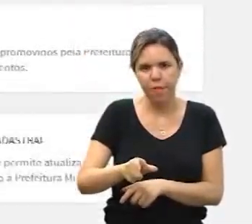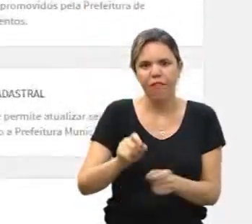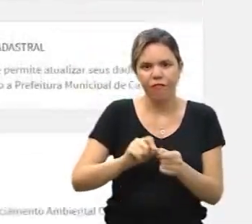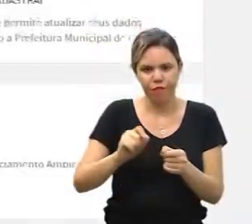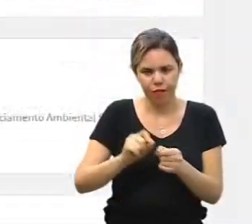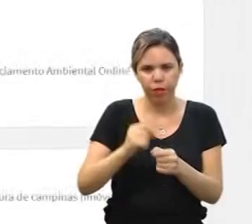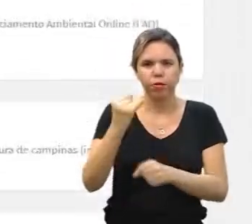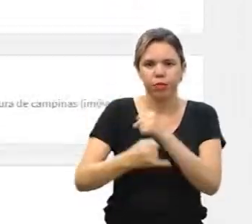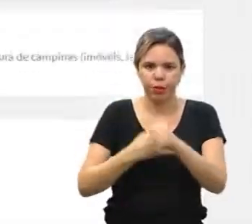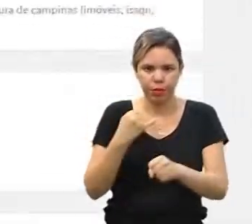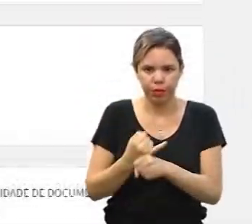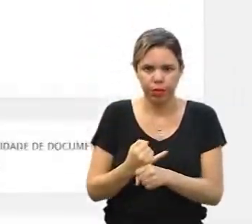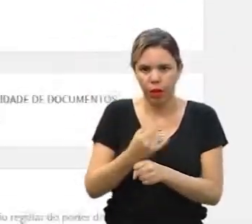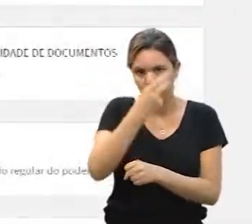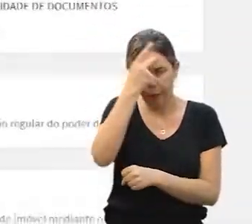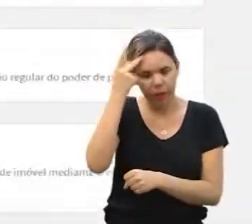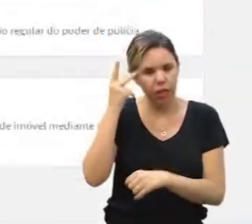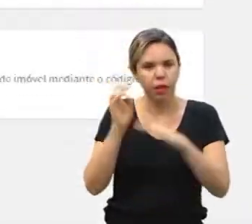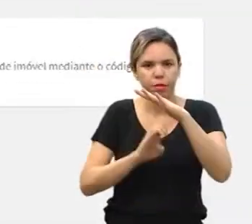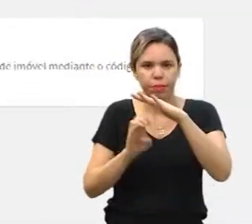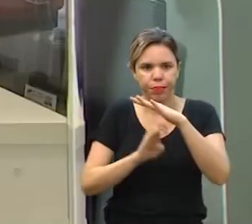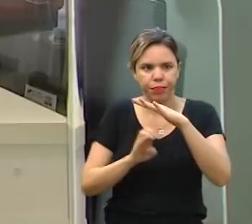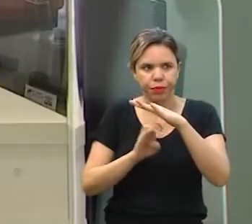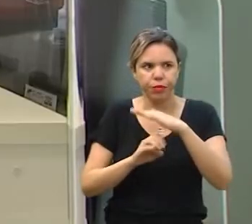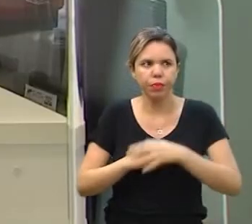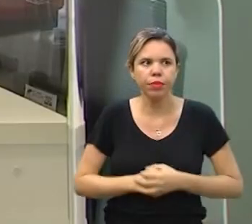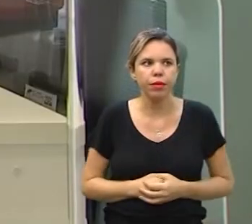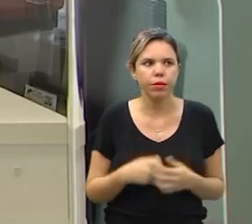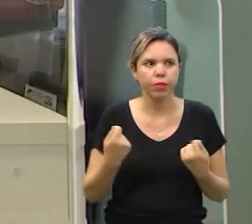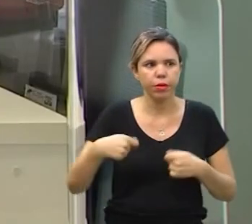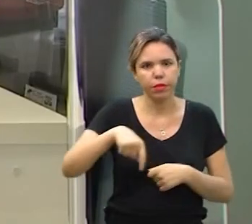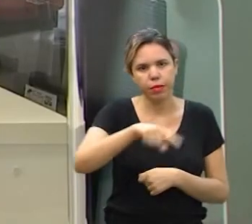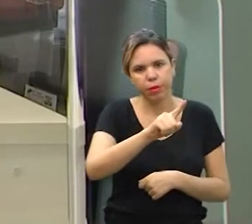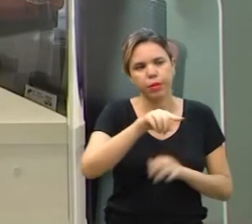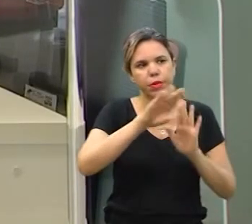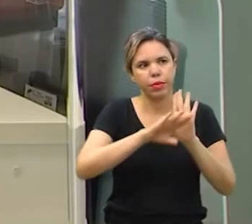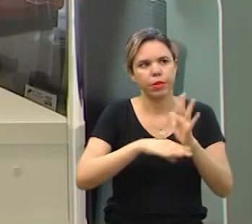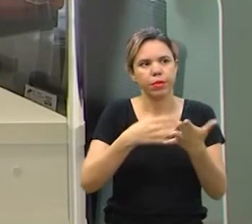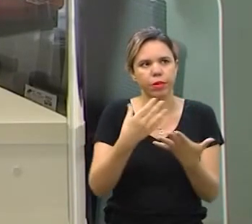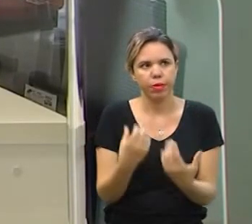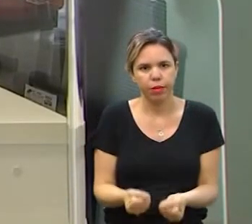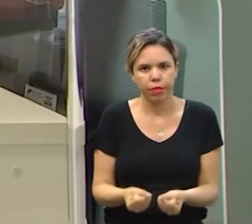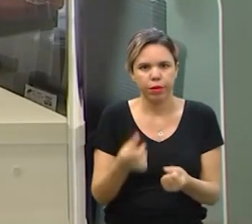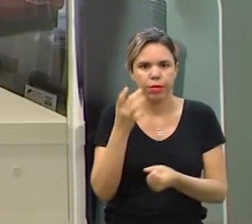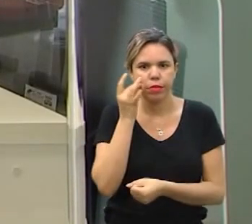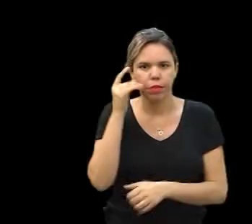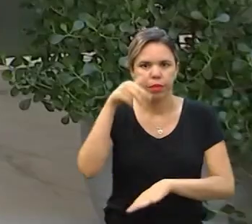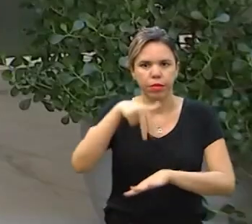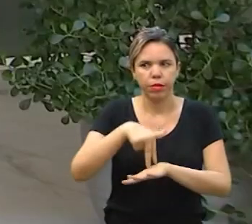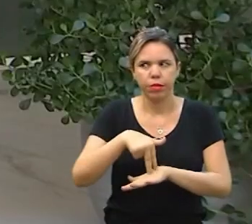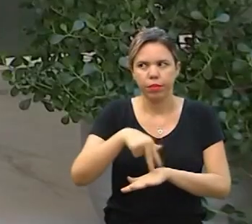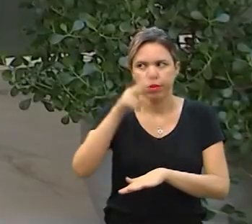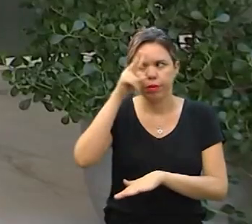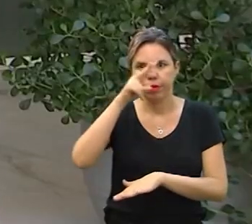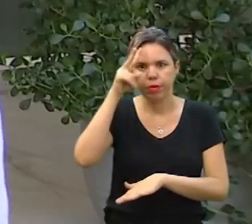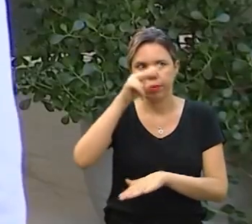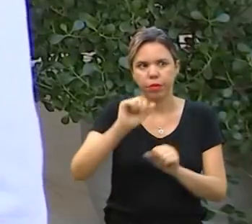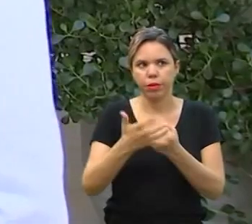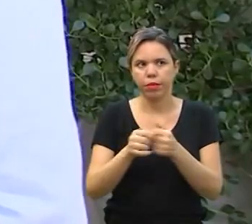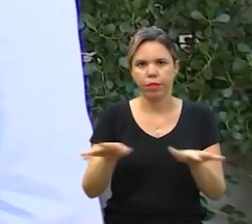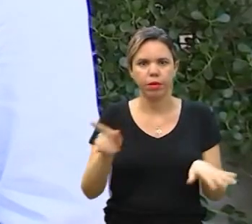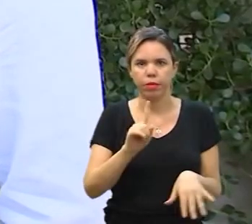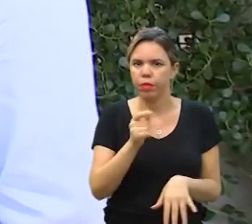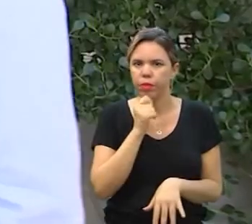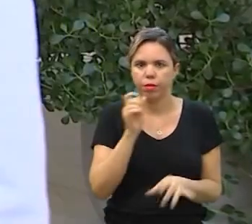serão feitas pela internet. Já as pessoas jurídicas deverão aderir ao programa de forma presencial. Lembrando que a pandemia